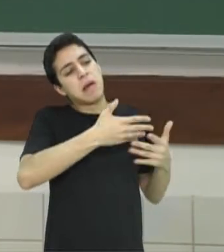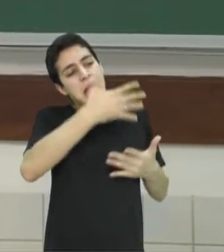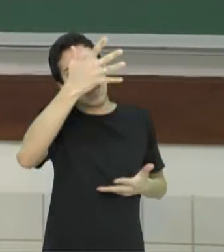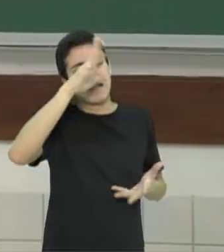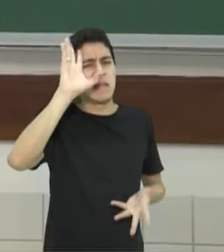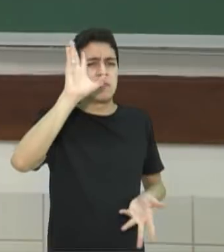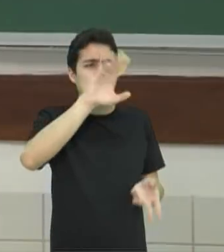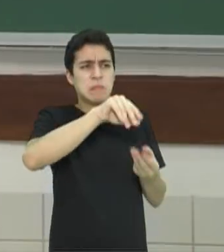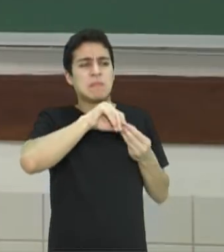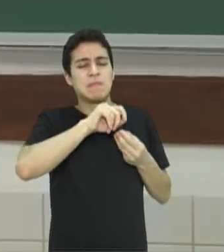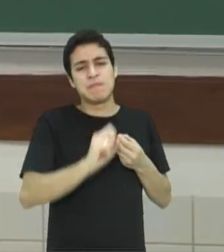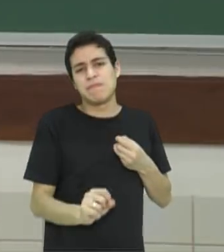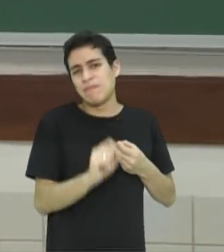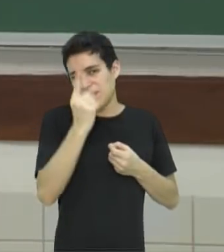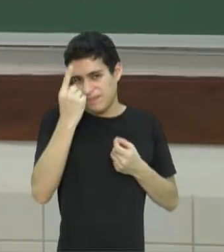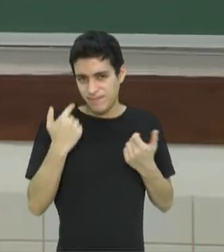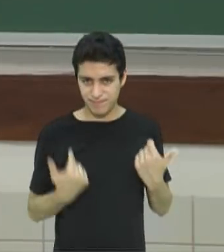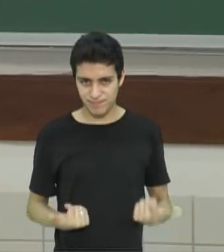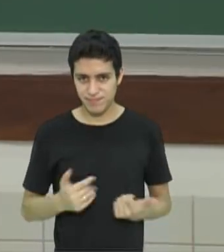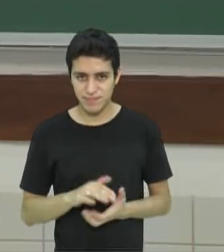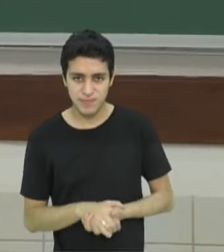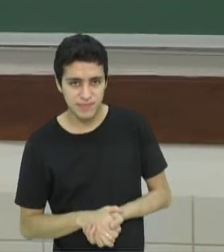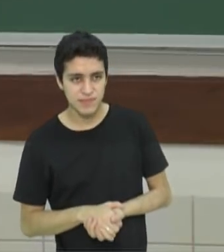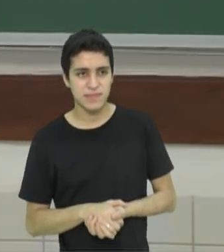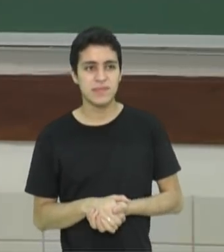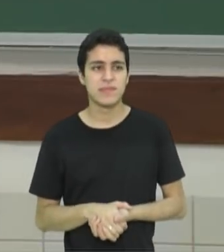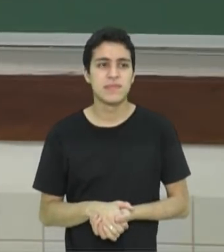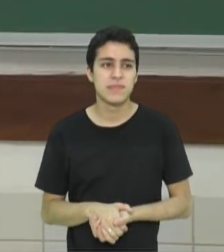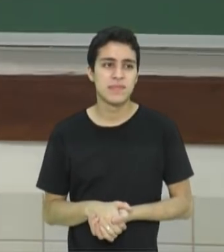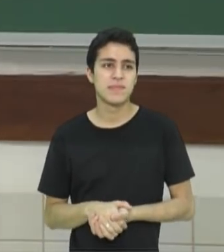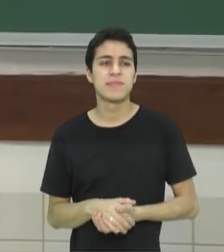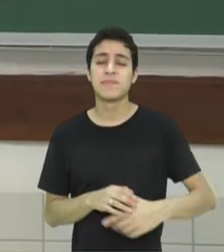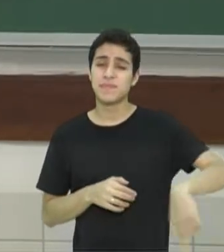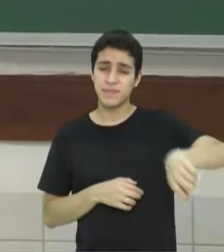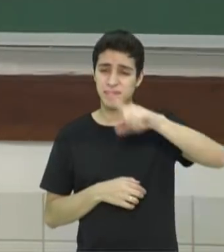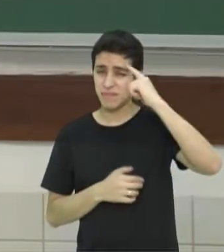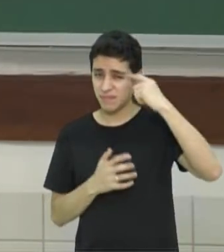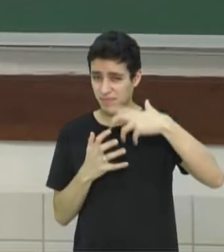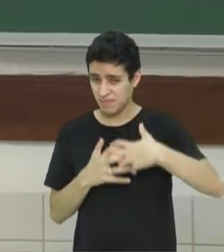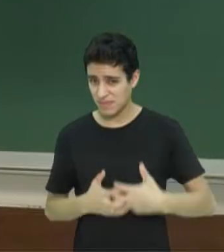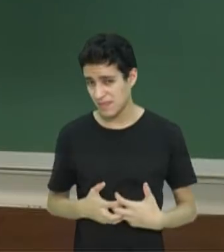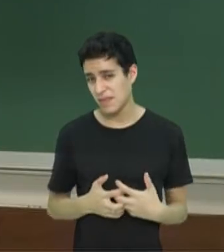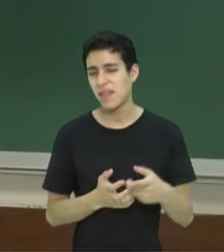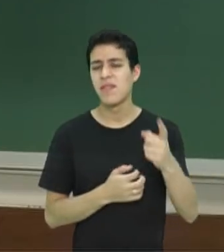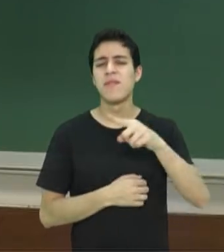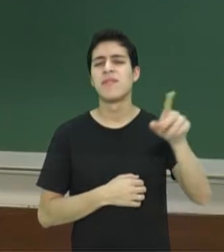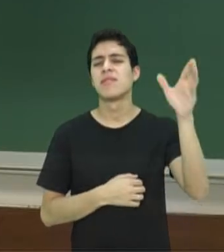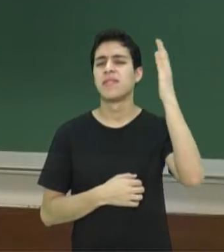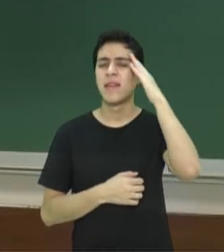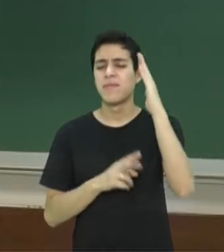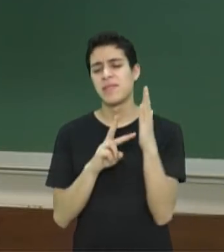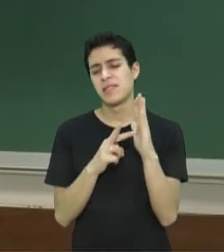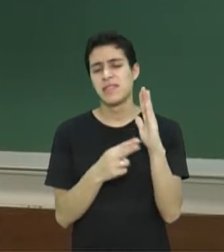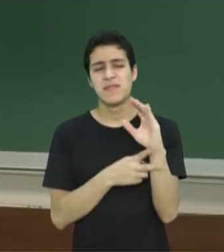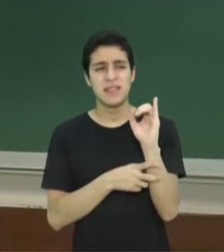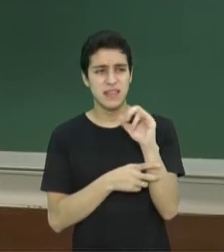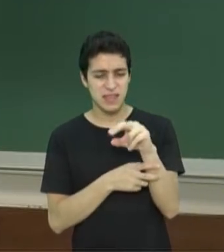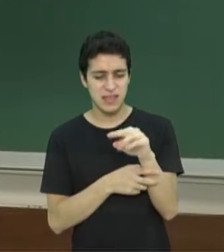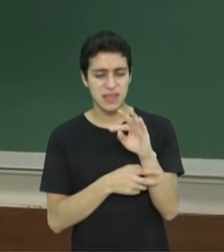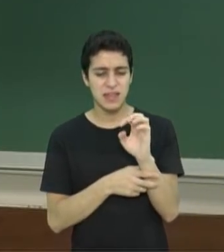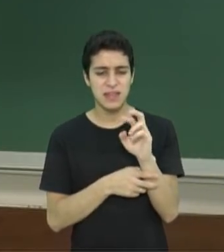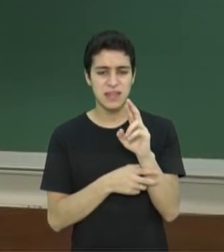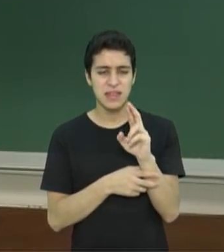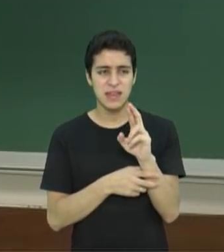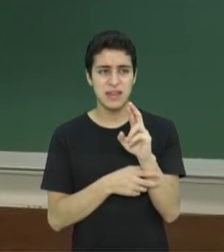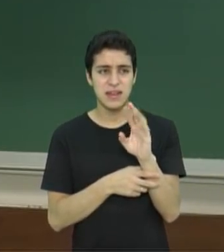ele disse outra. Ok? Vamos refletir. Você sabe o que é intertextualidade? A